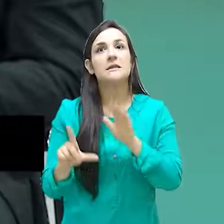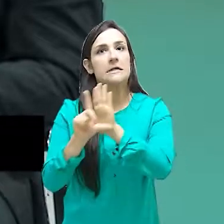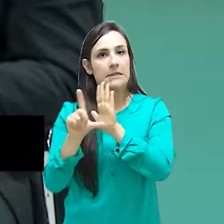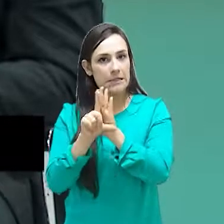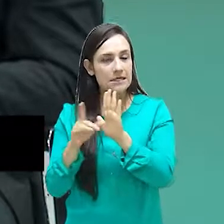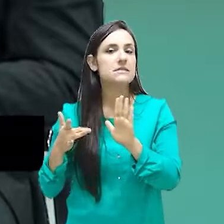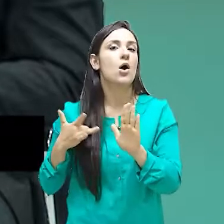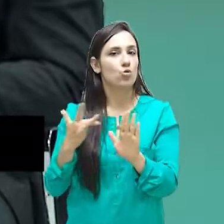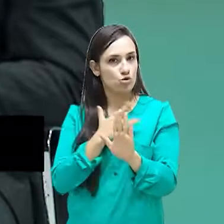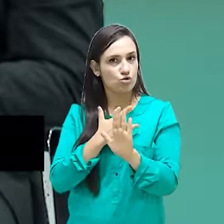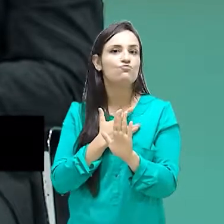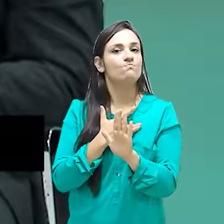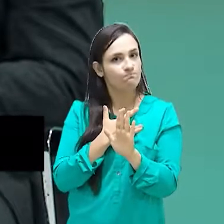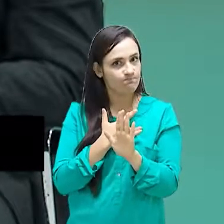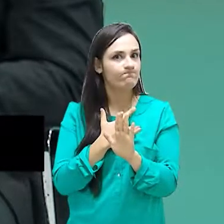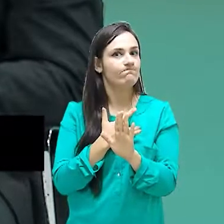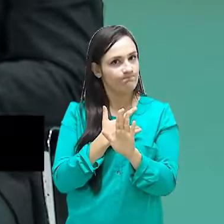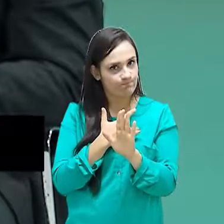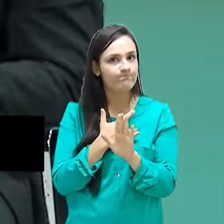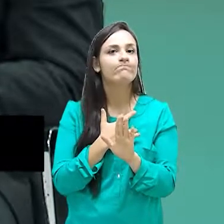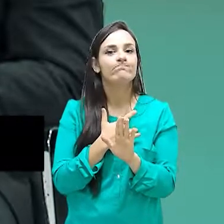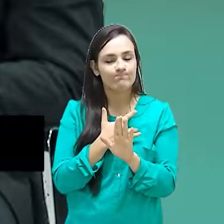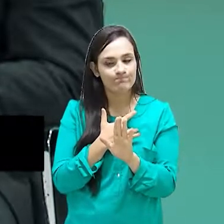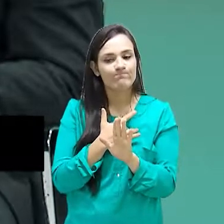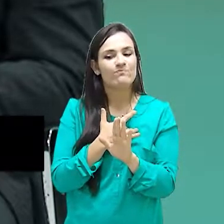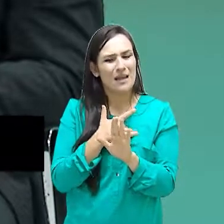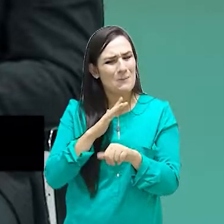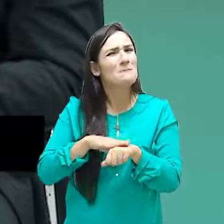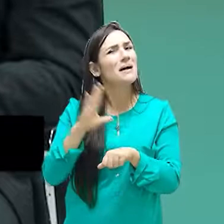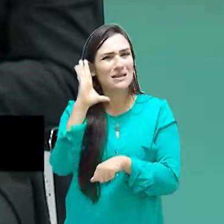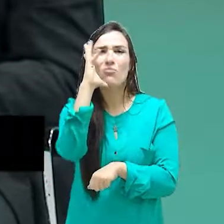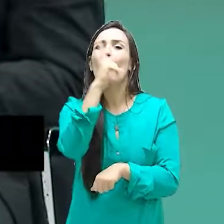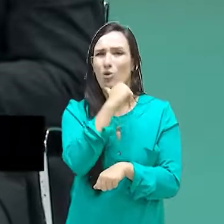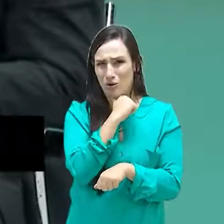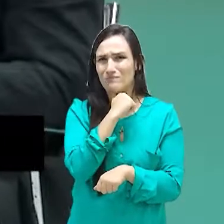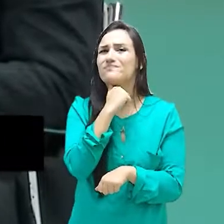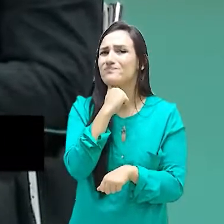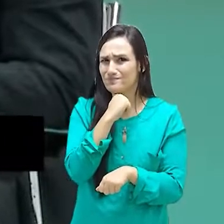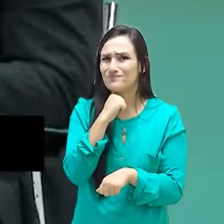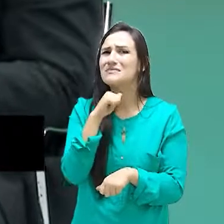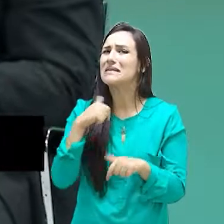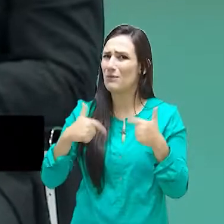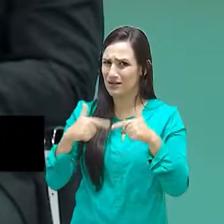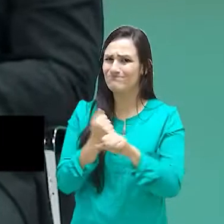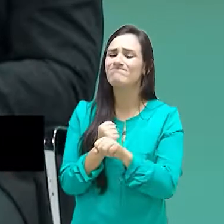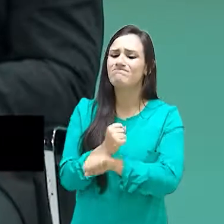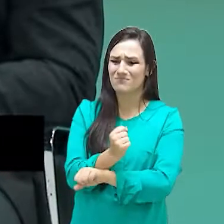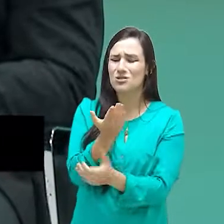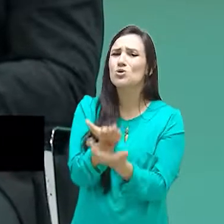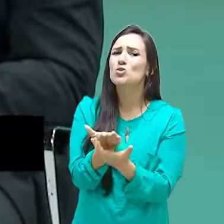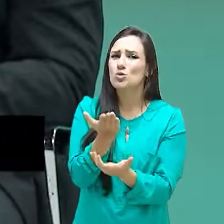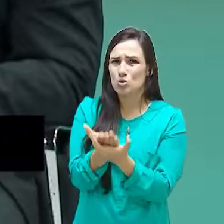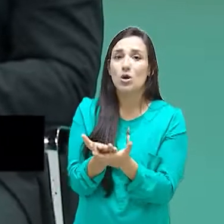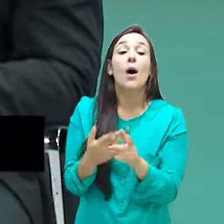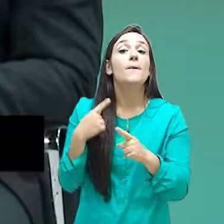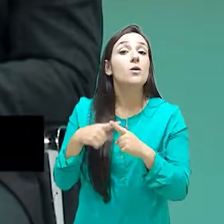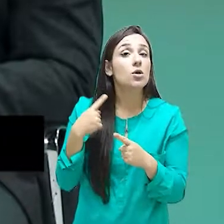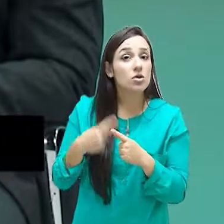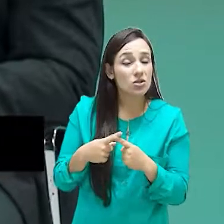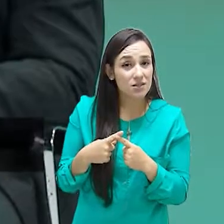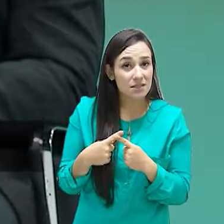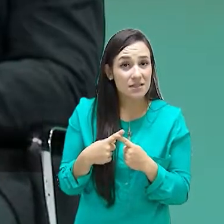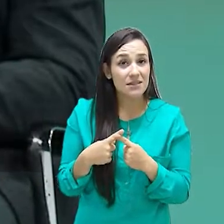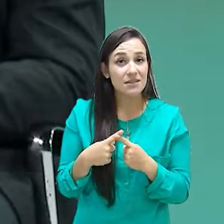A legislação de saúde, ela foi um tema que demandou bastante trabalho e também